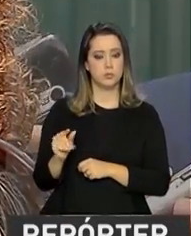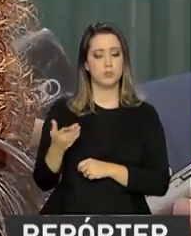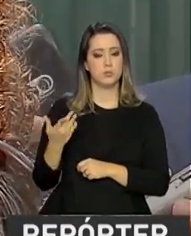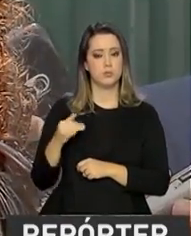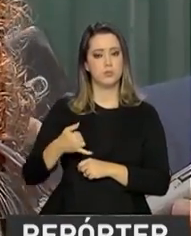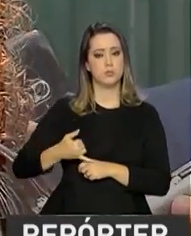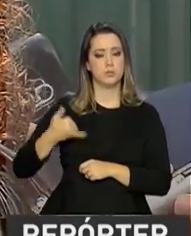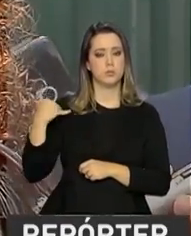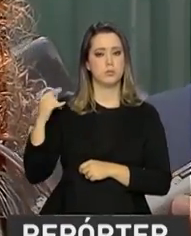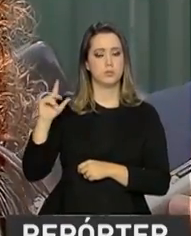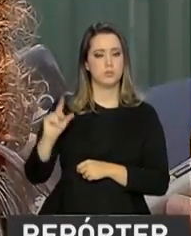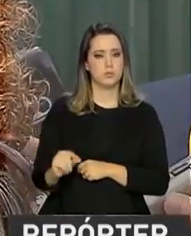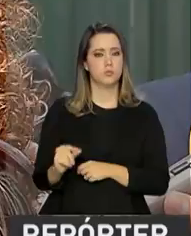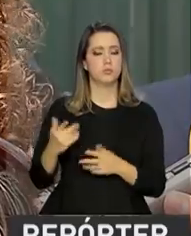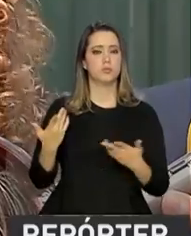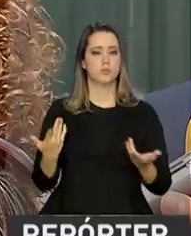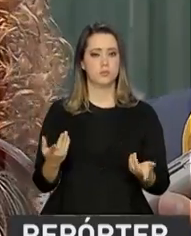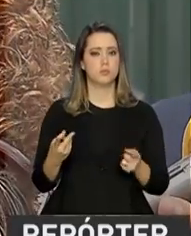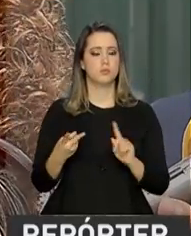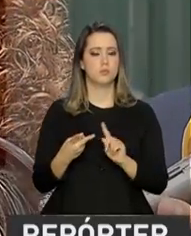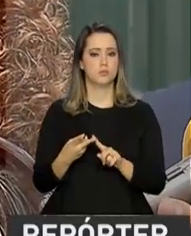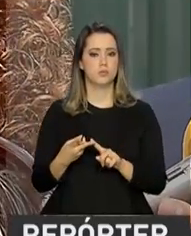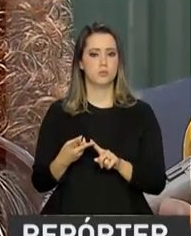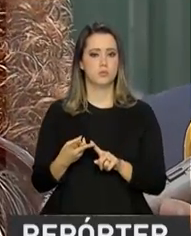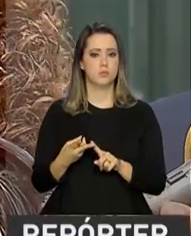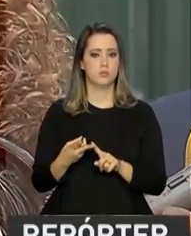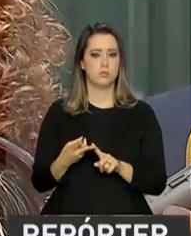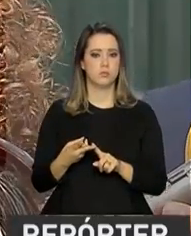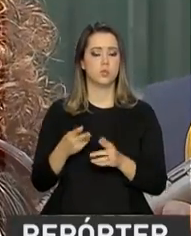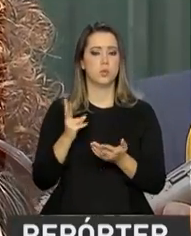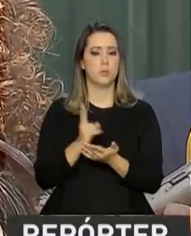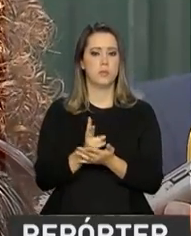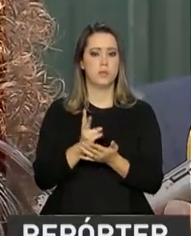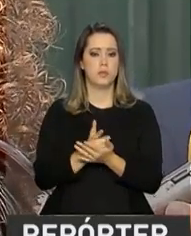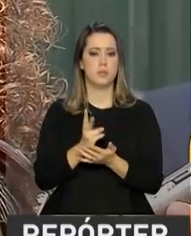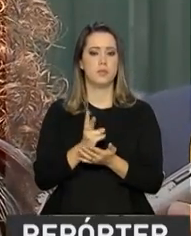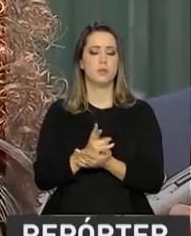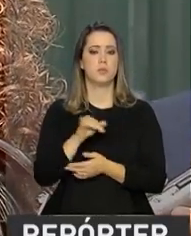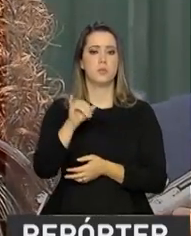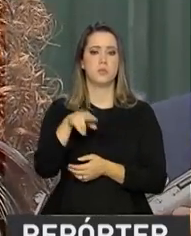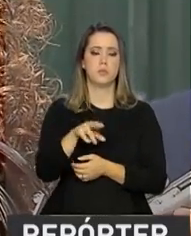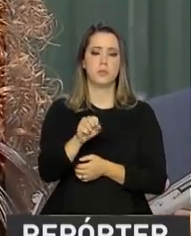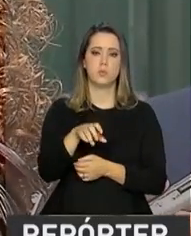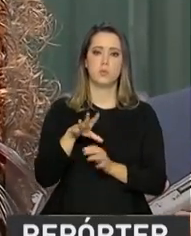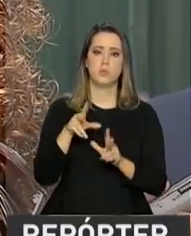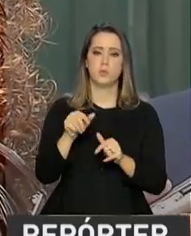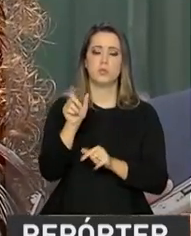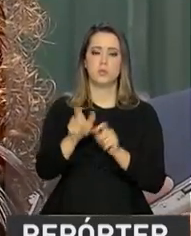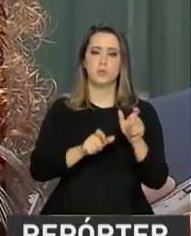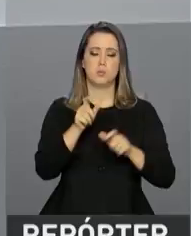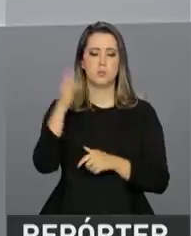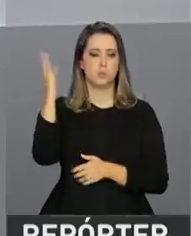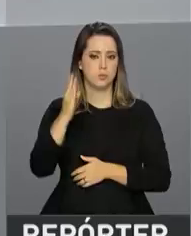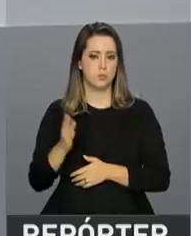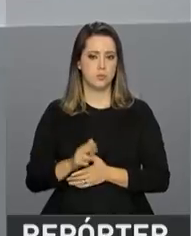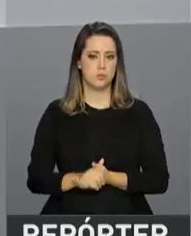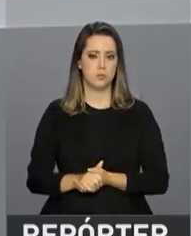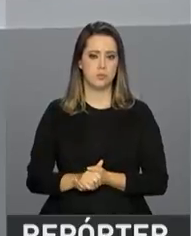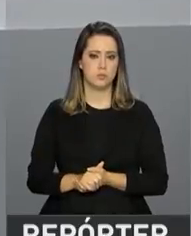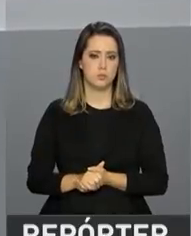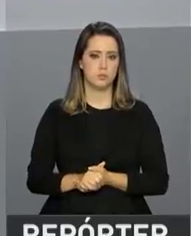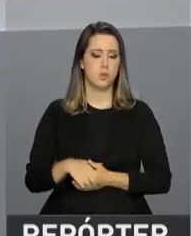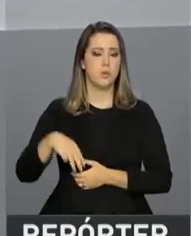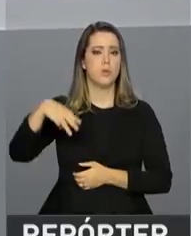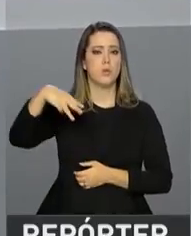uma idade mínima estabelecida e um mesmo regime previdenciário para todos os brasileiros.